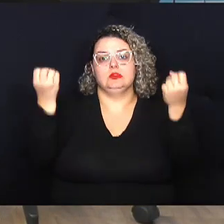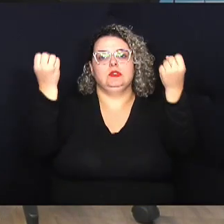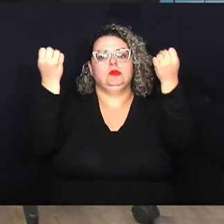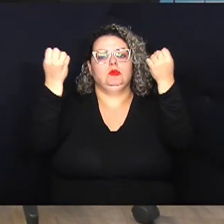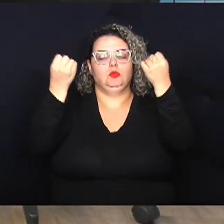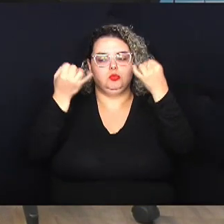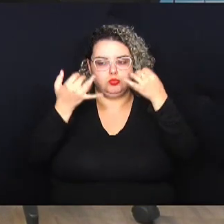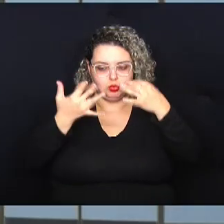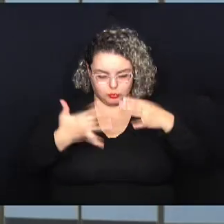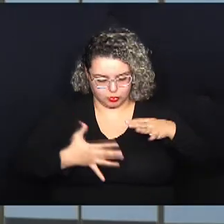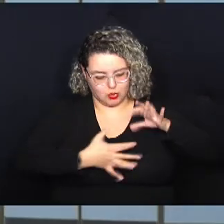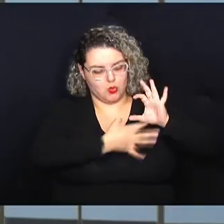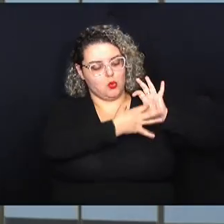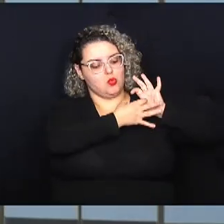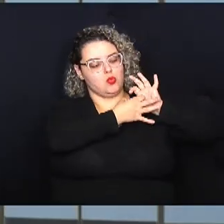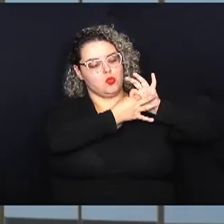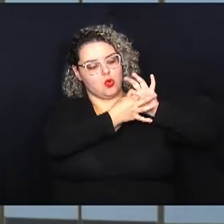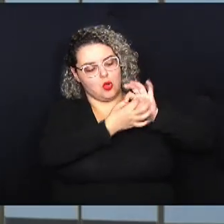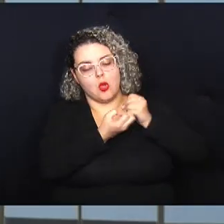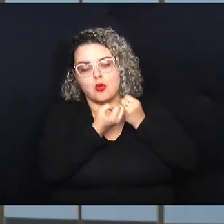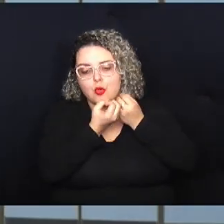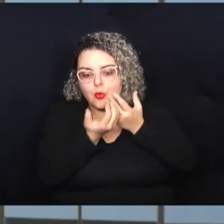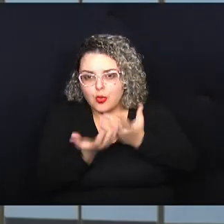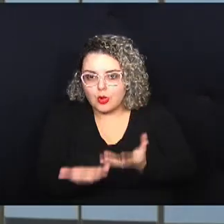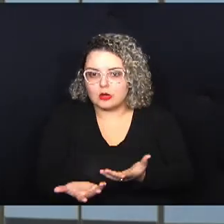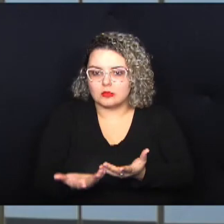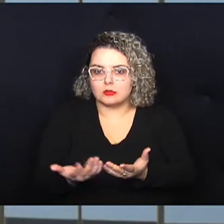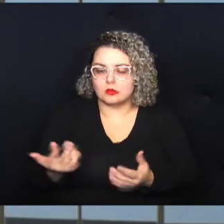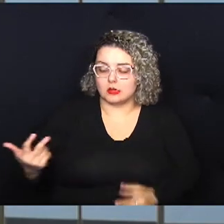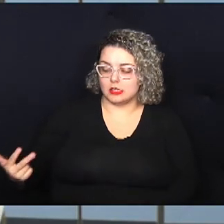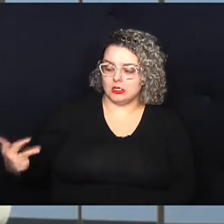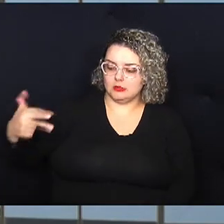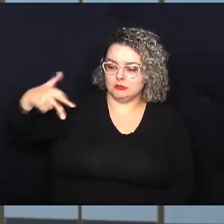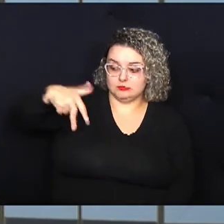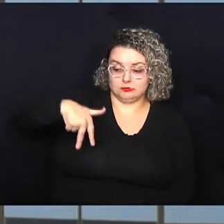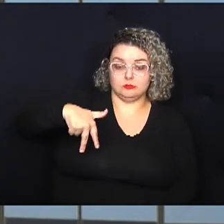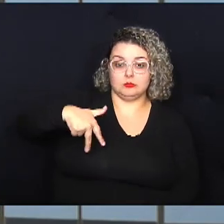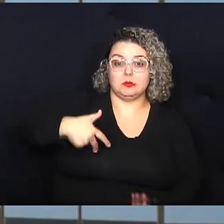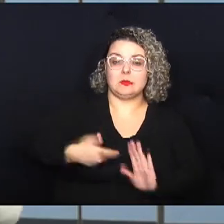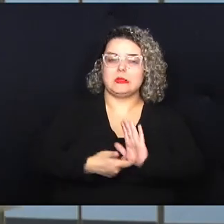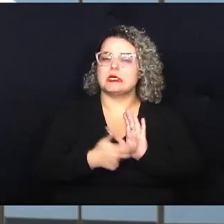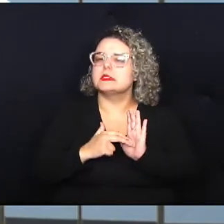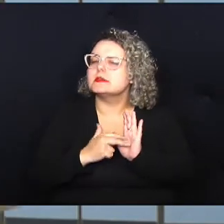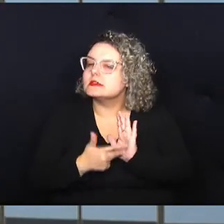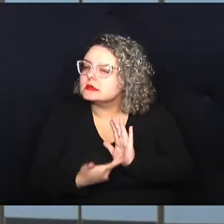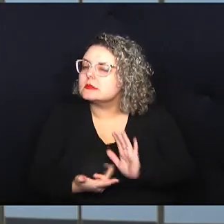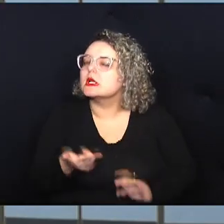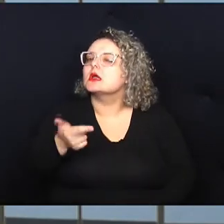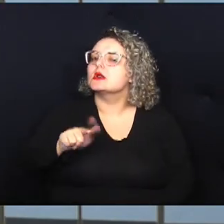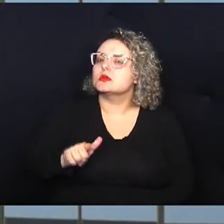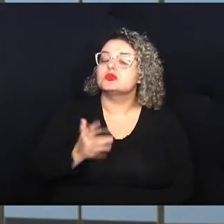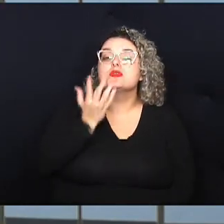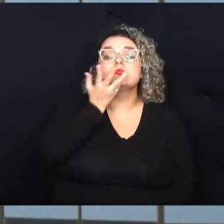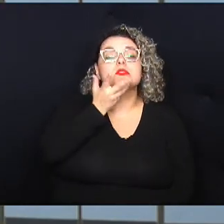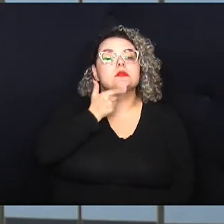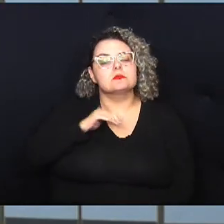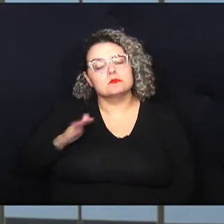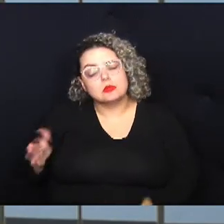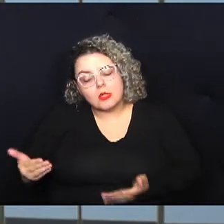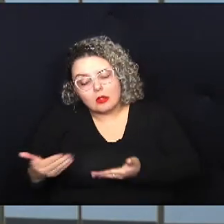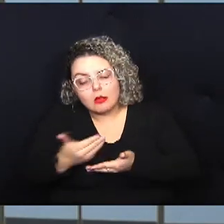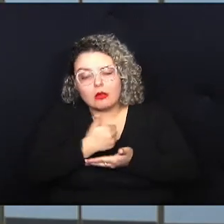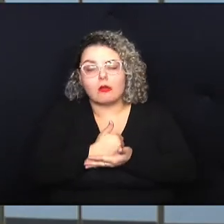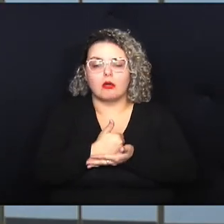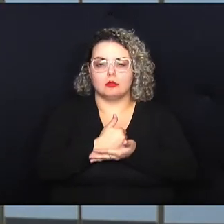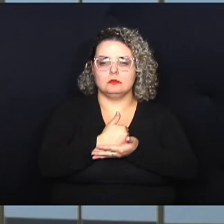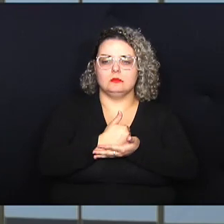um contexto, trazendo ela para ressignificar essa criança, para acolher essa criança,